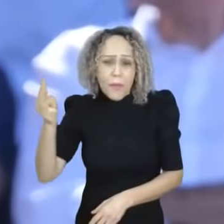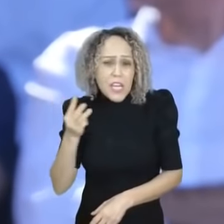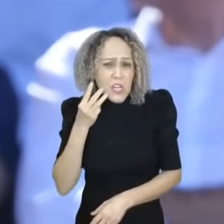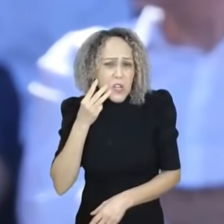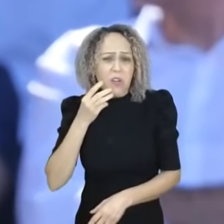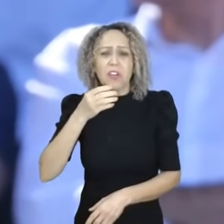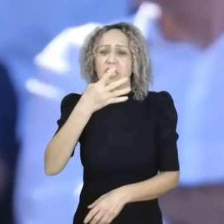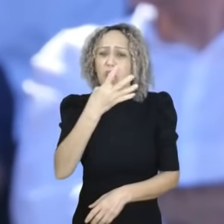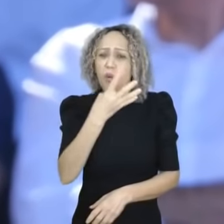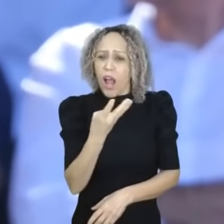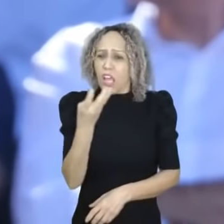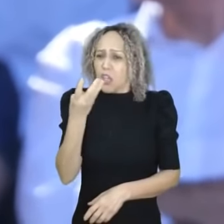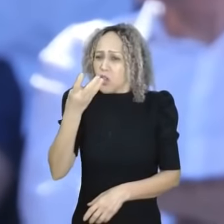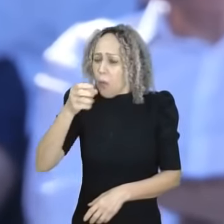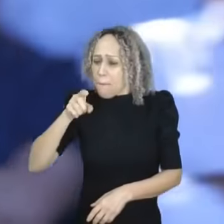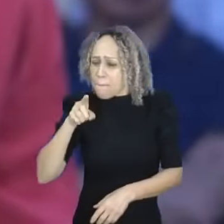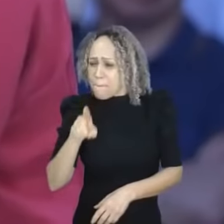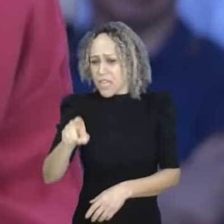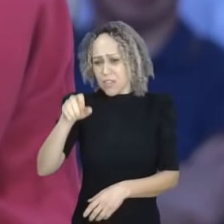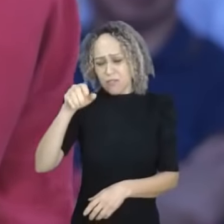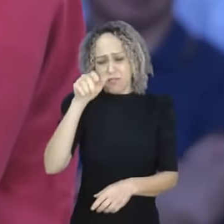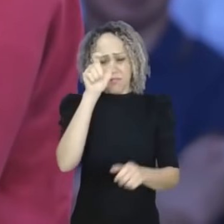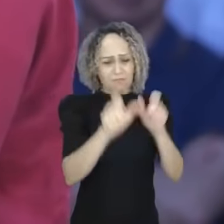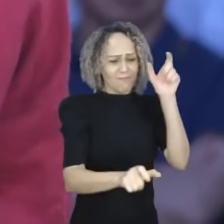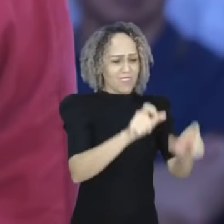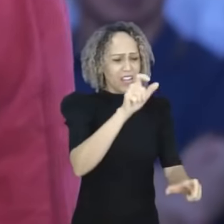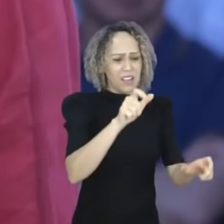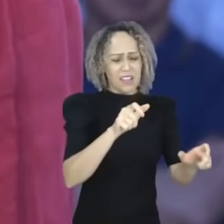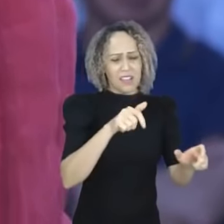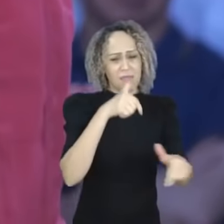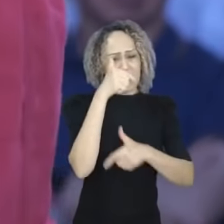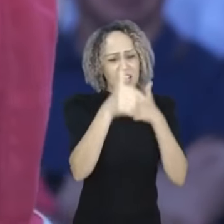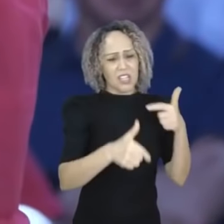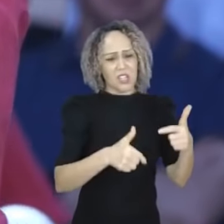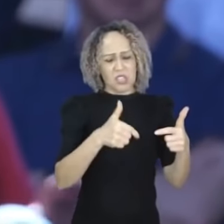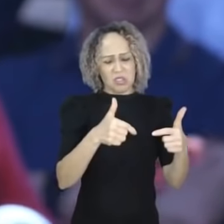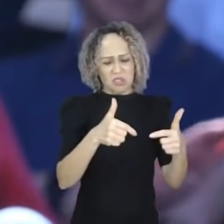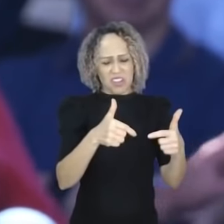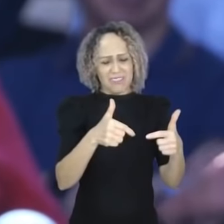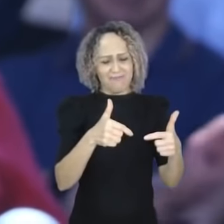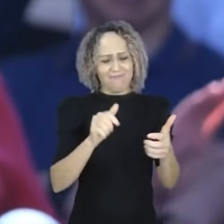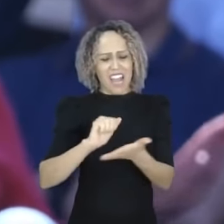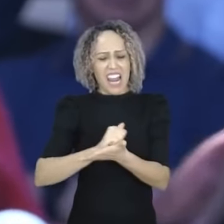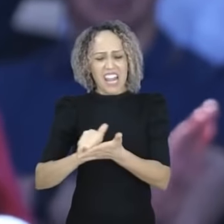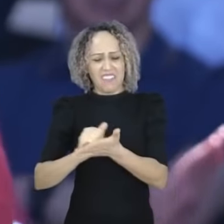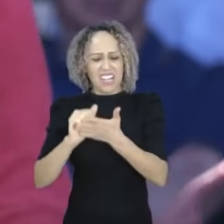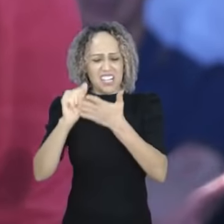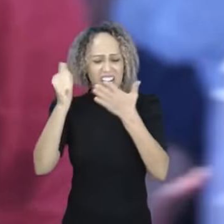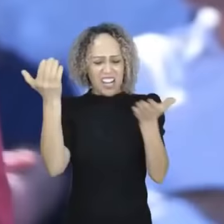trabalhadores foram desempregados por conta da Lava Jato. Ah, vamos acabar com a corrupção?